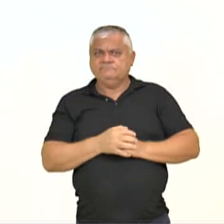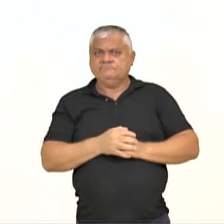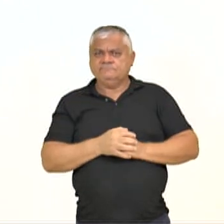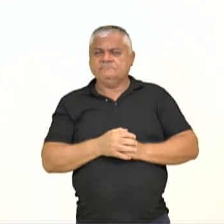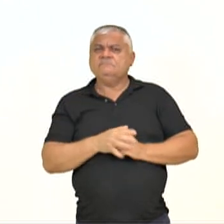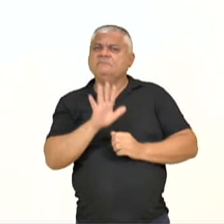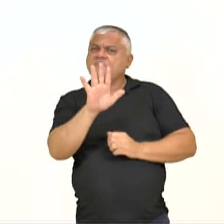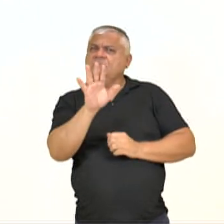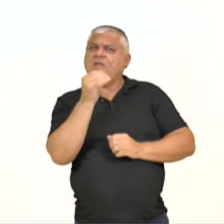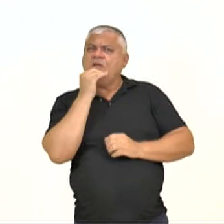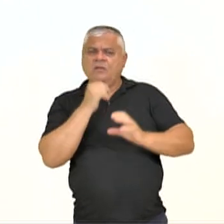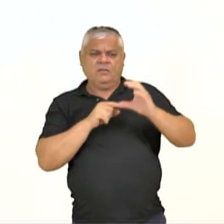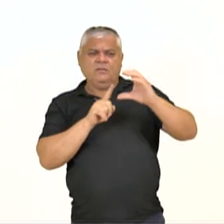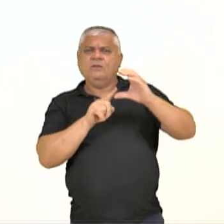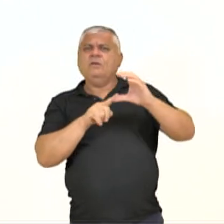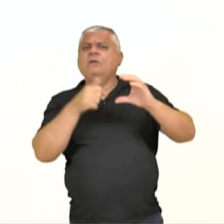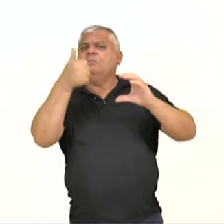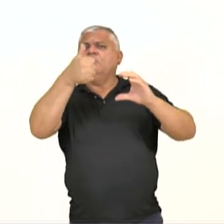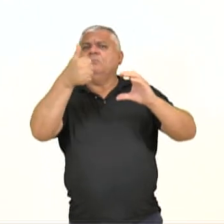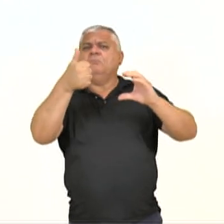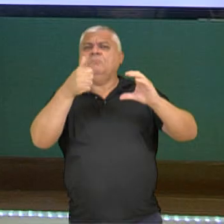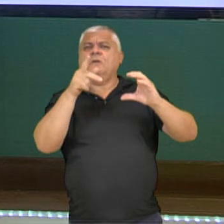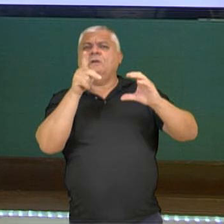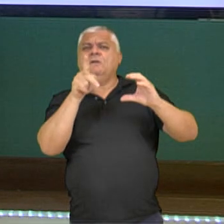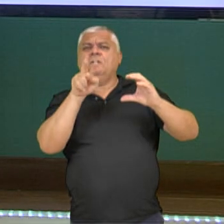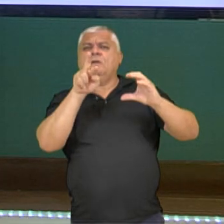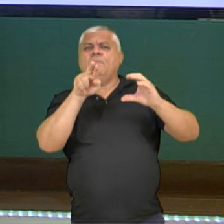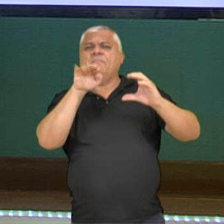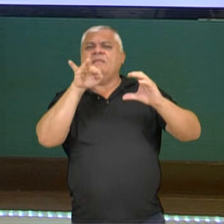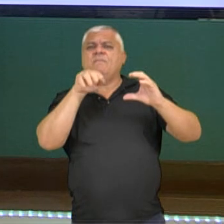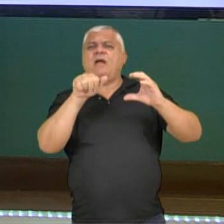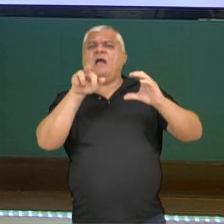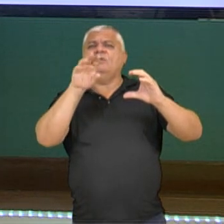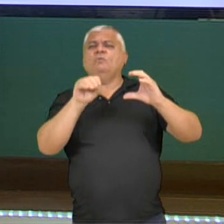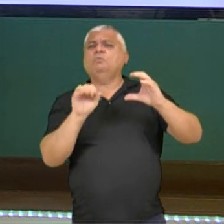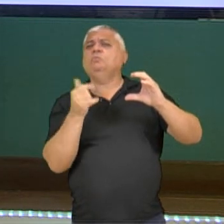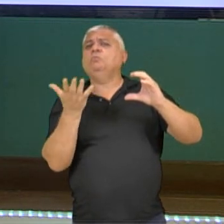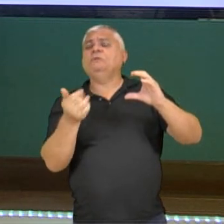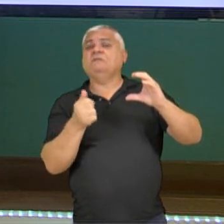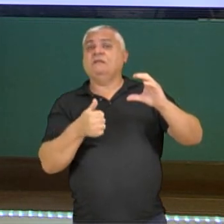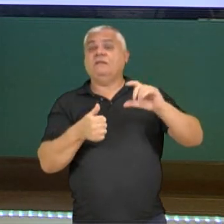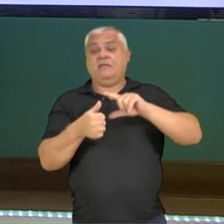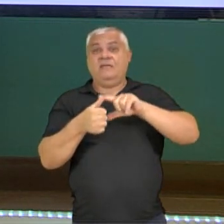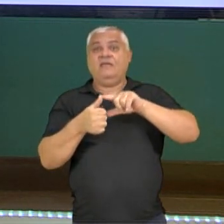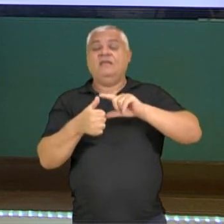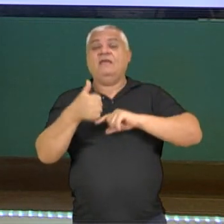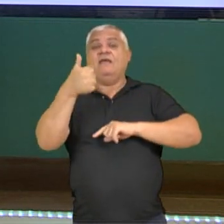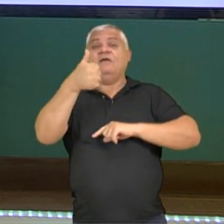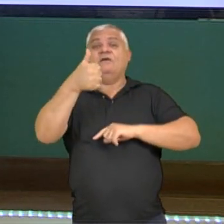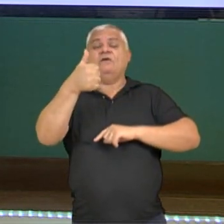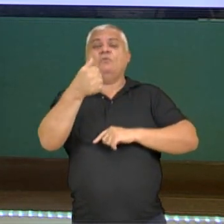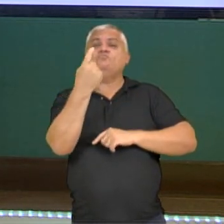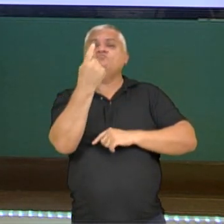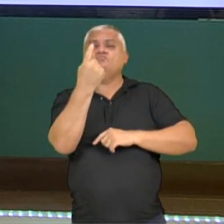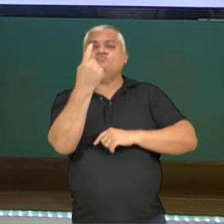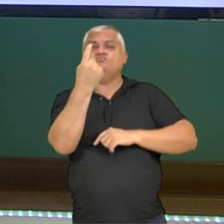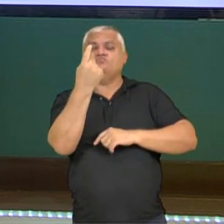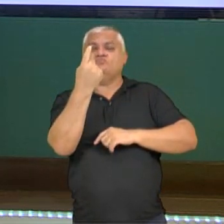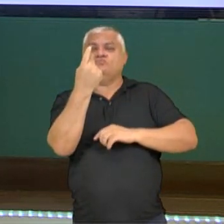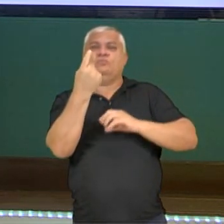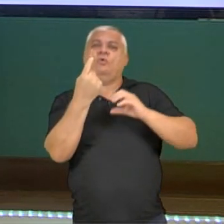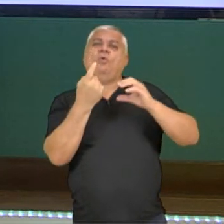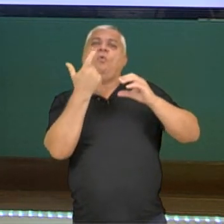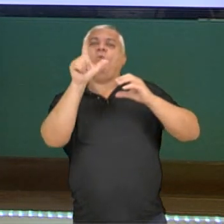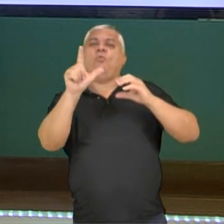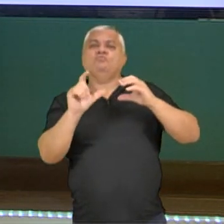um carbono é primário, o carbono ele vai ser primário quando ele está ligado a um único